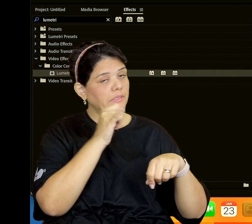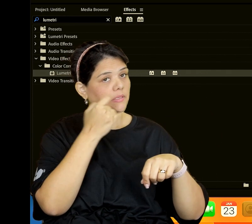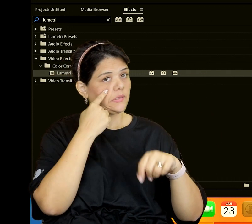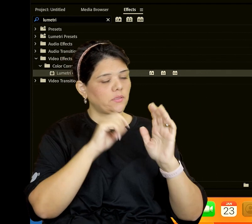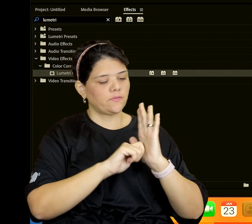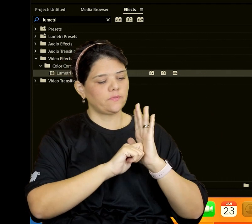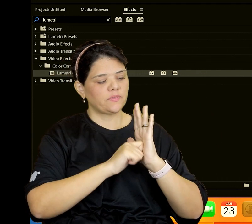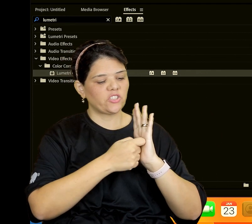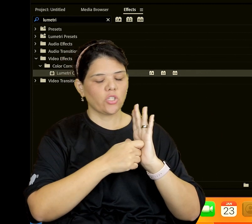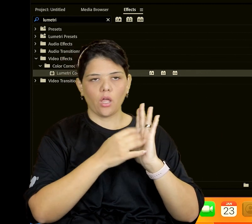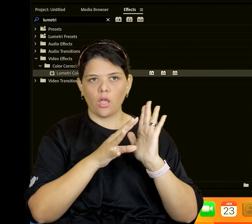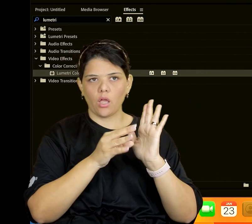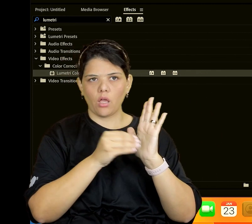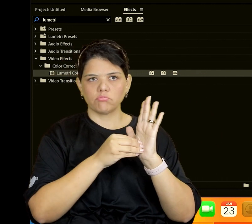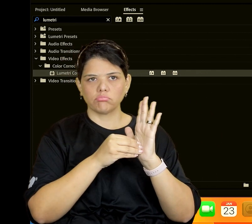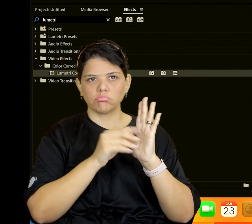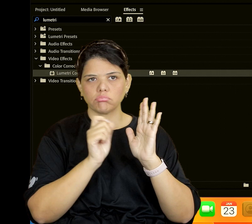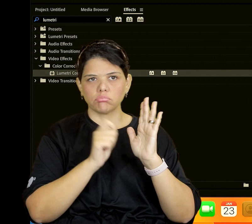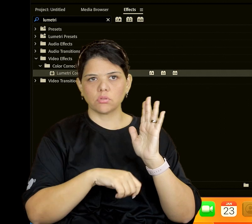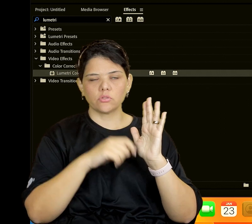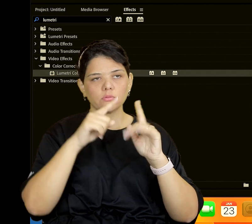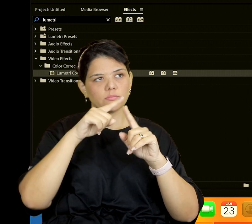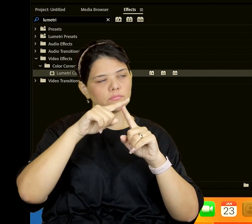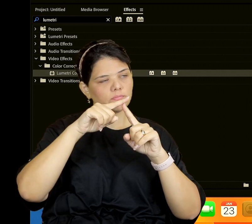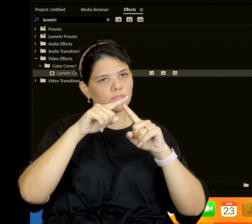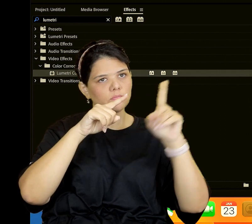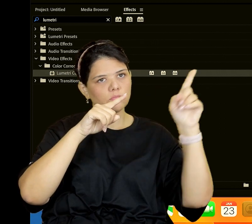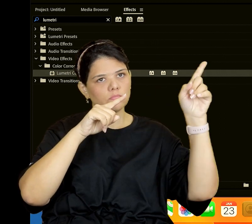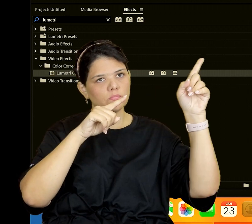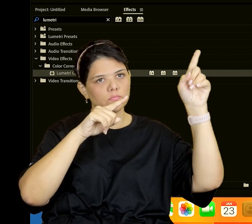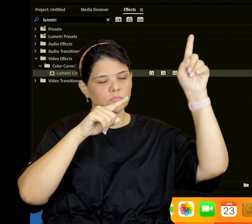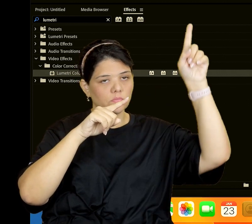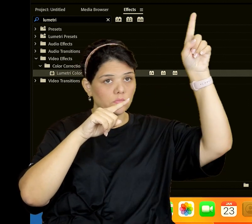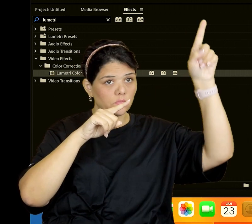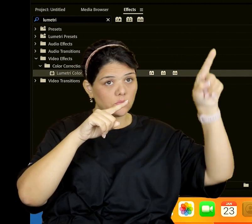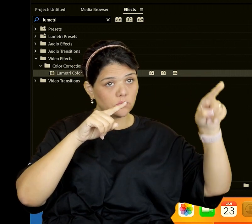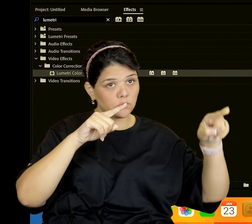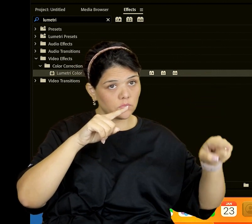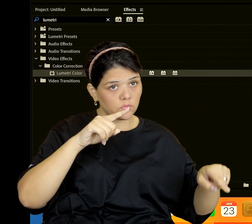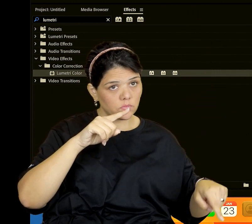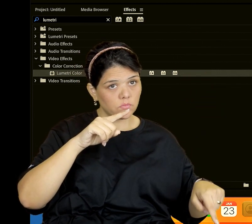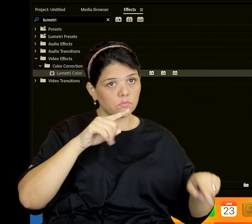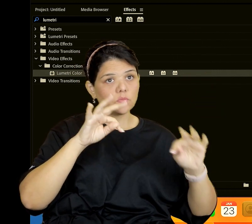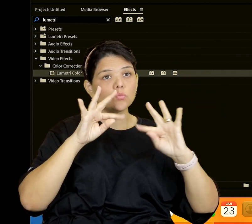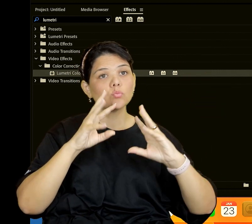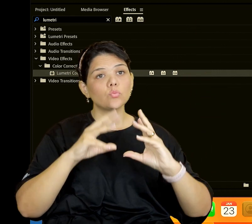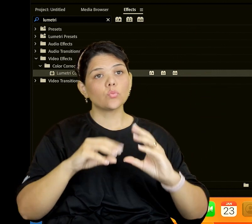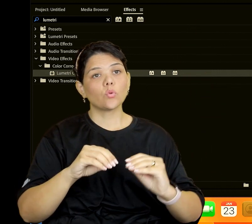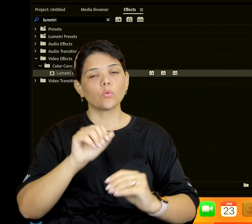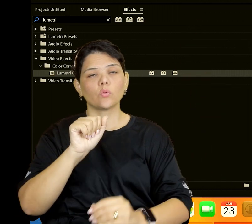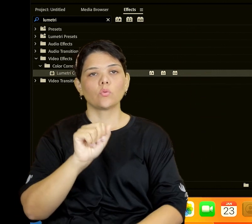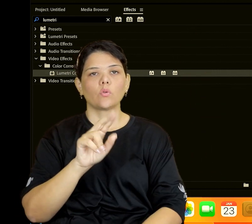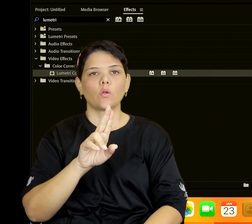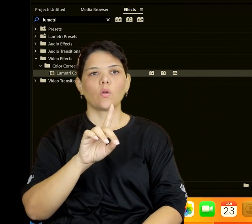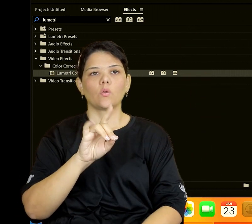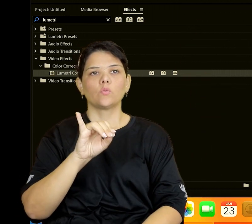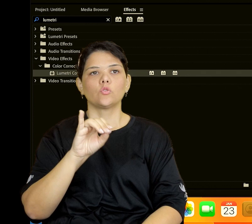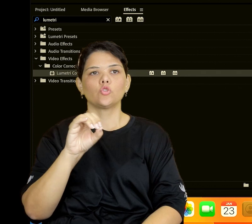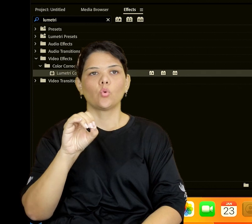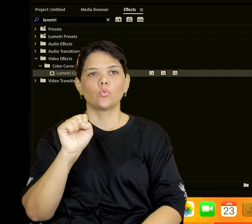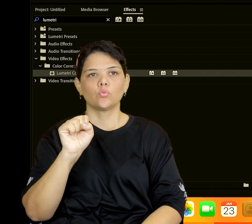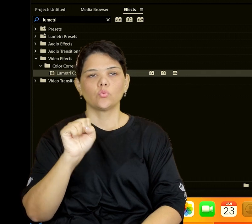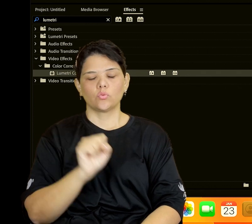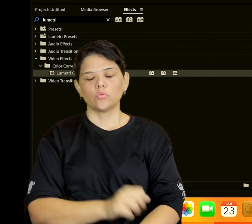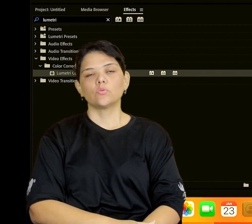Tem todas as abas possíveis do Premiere aqui. Então, é esse aqui, ó, Audio Medias.